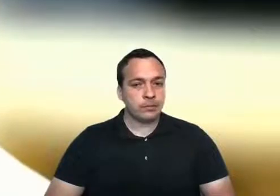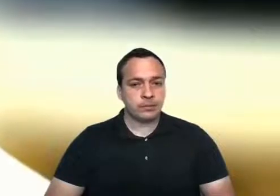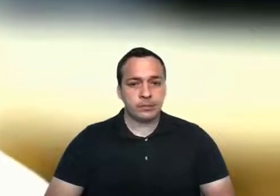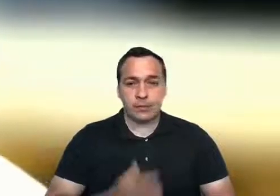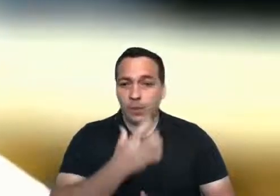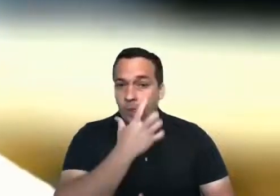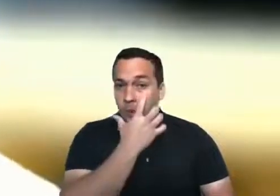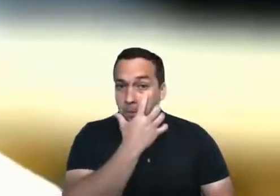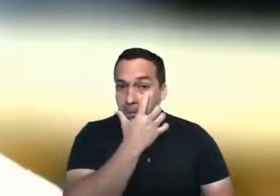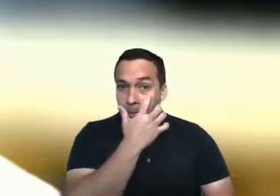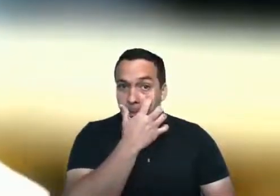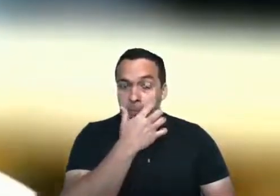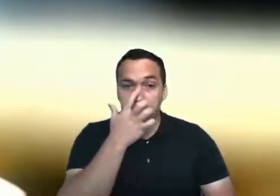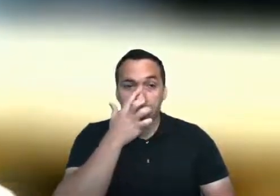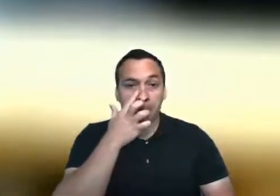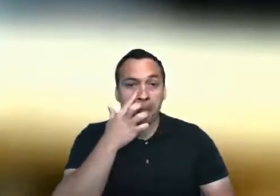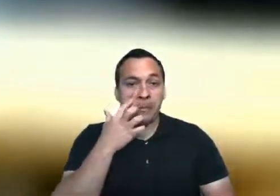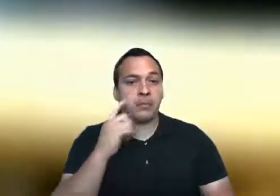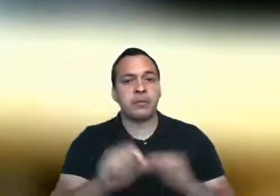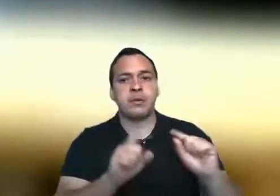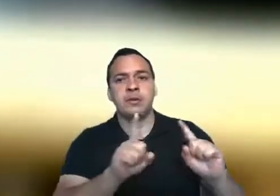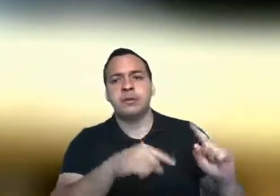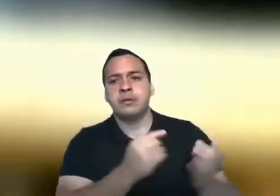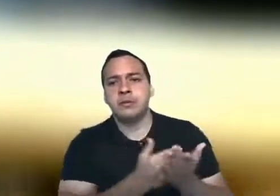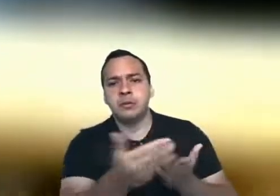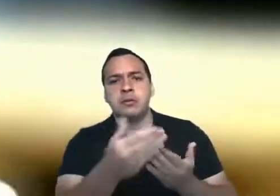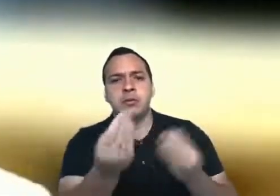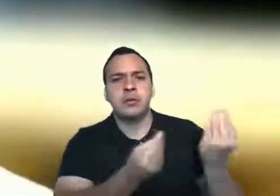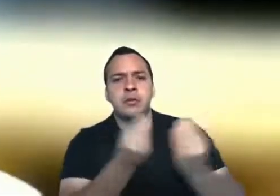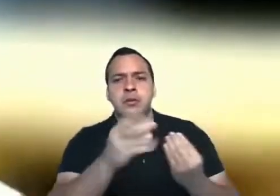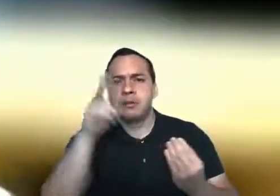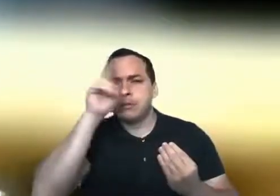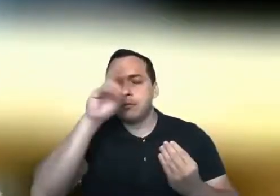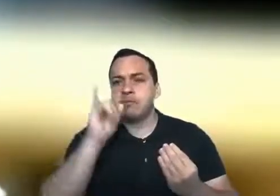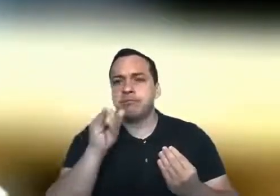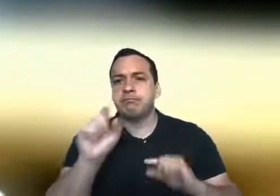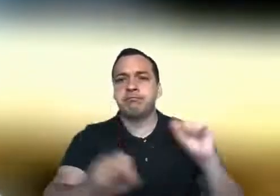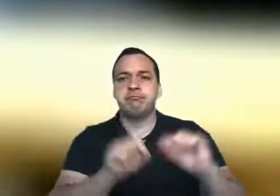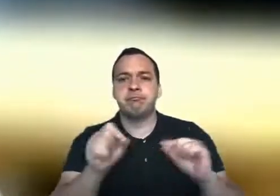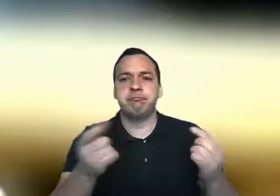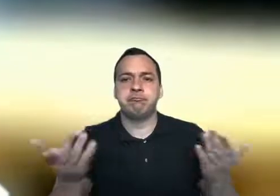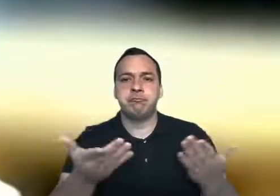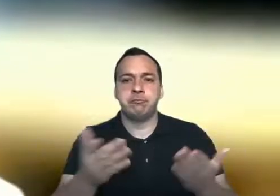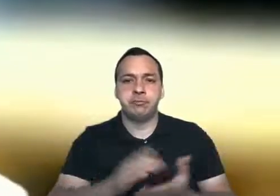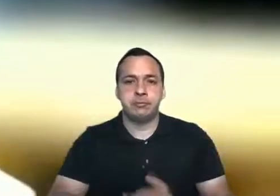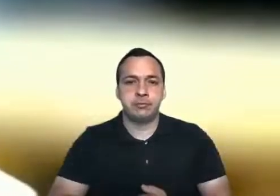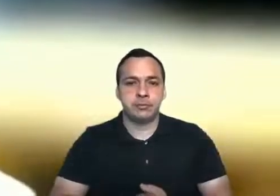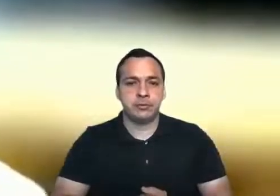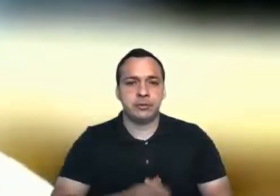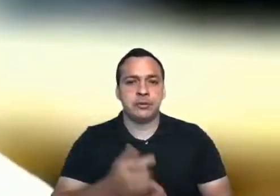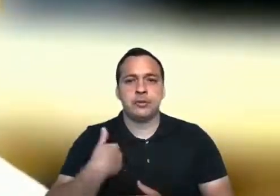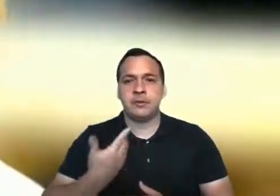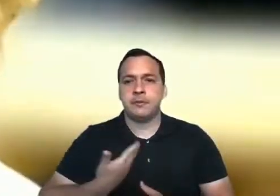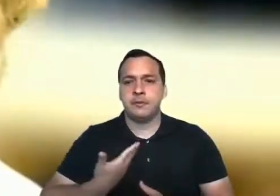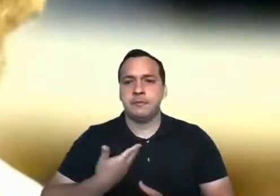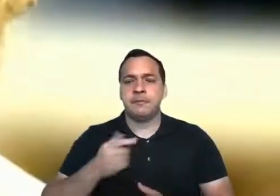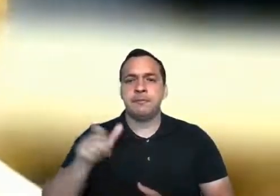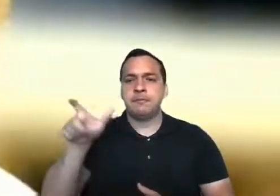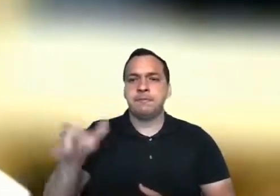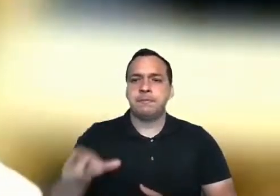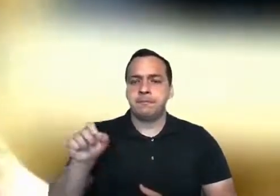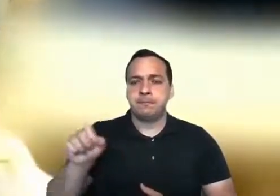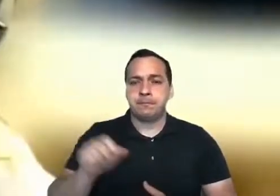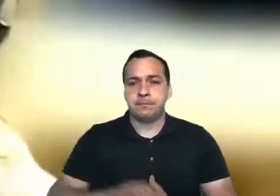Ok. Este es el inicio de nuestra historia, como Bom, esse é o início da nossa história. Como